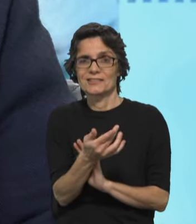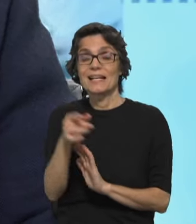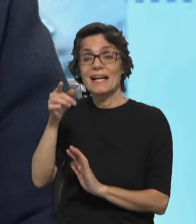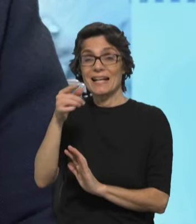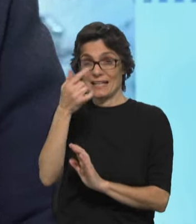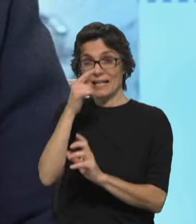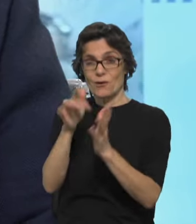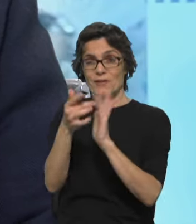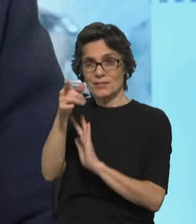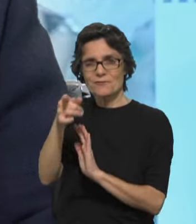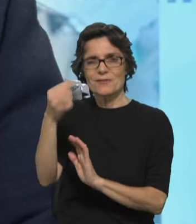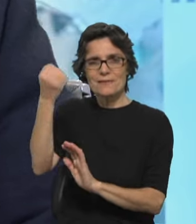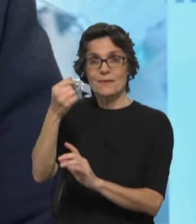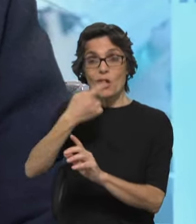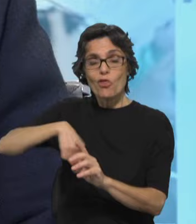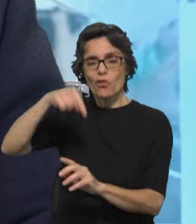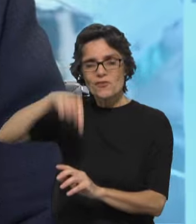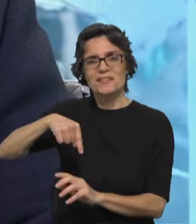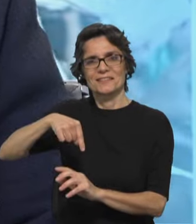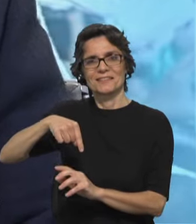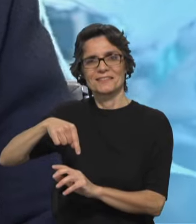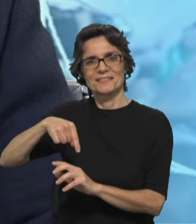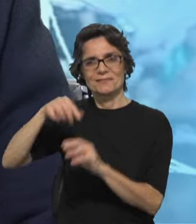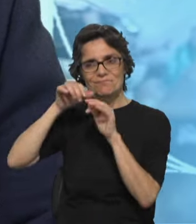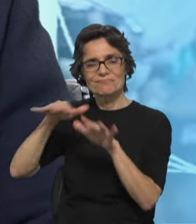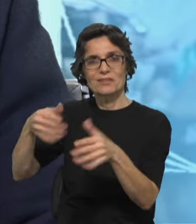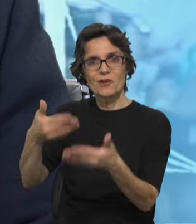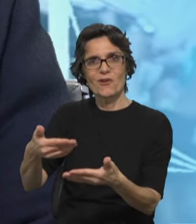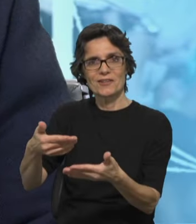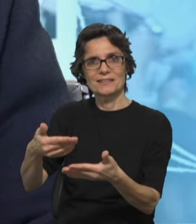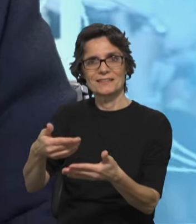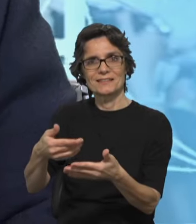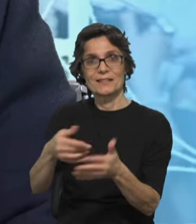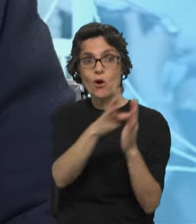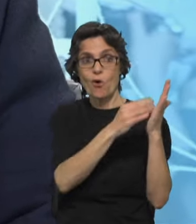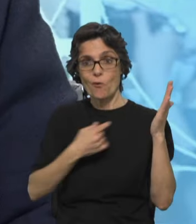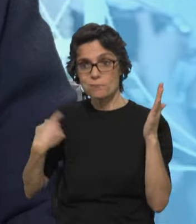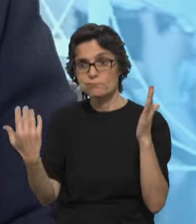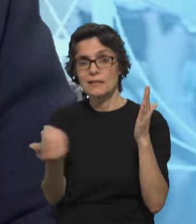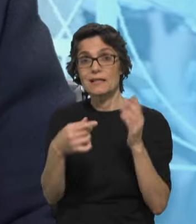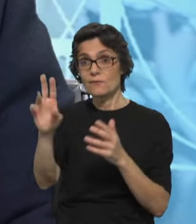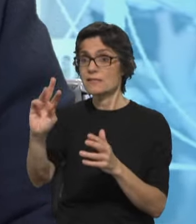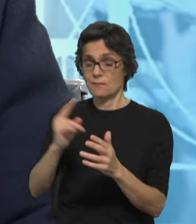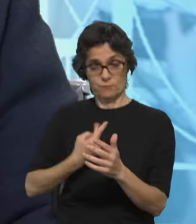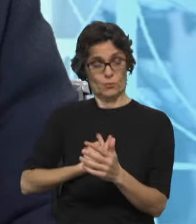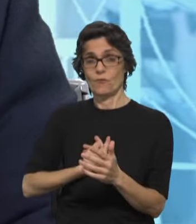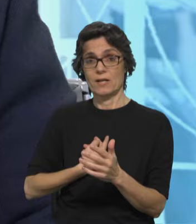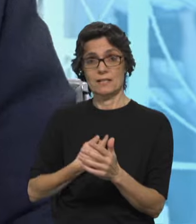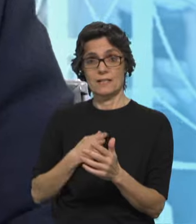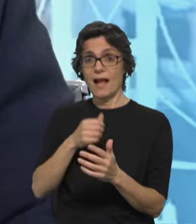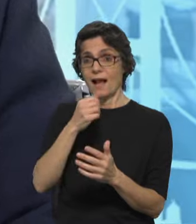mataram, é por ele que nós fazemos isto. E por isso, isto tem solução. Vocês convertam-se, recebam o batismo